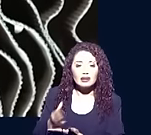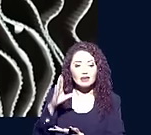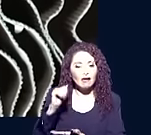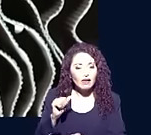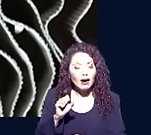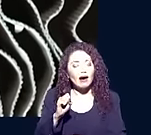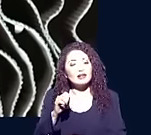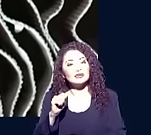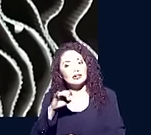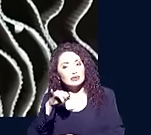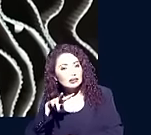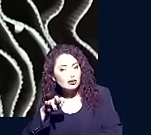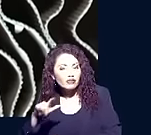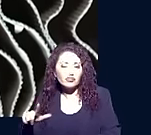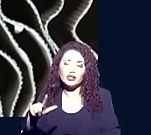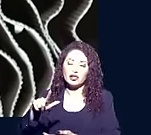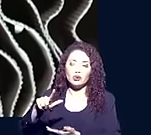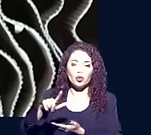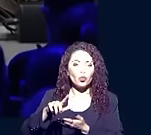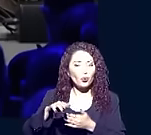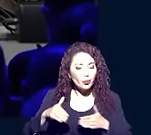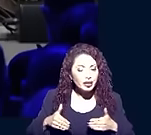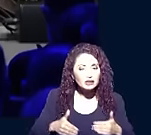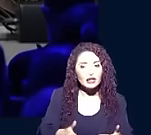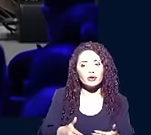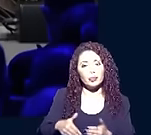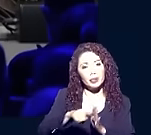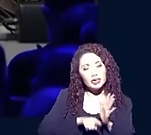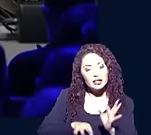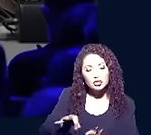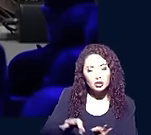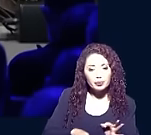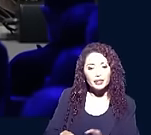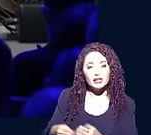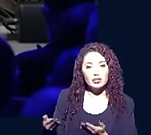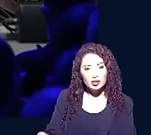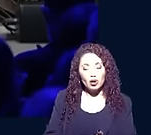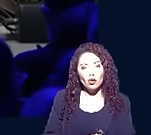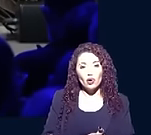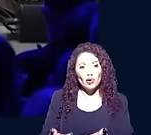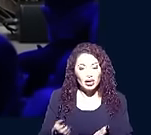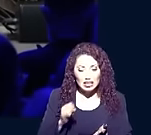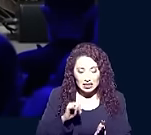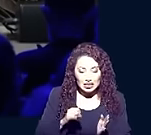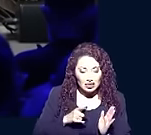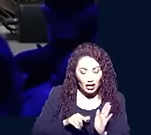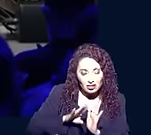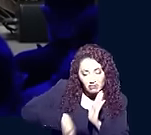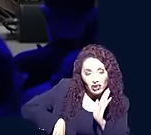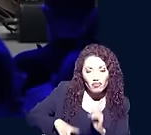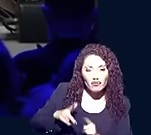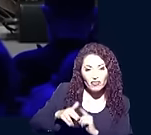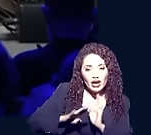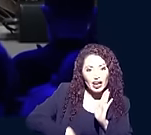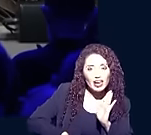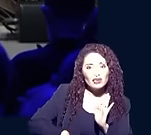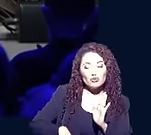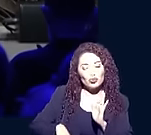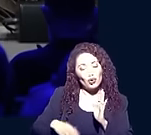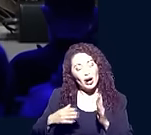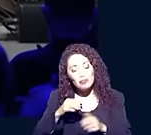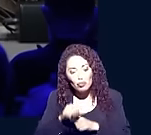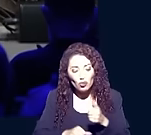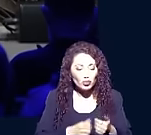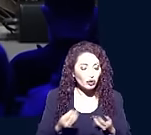com com sri e houveram vetos que eu penso que desconfigurou a a facilidade do crédito